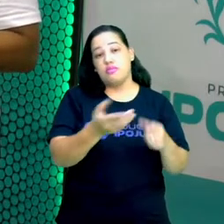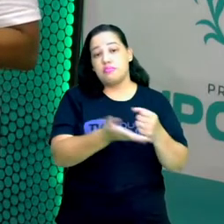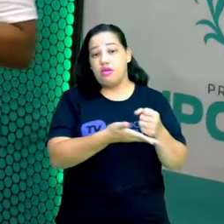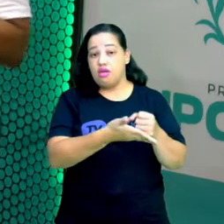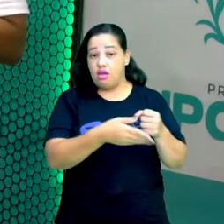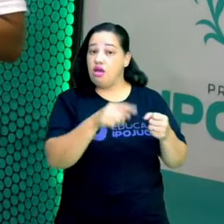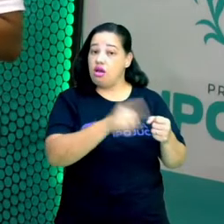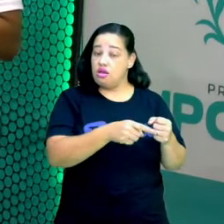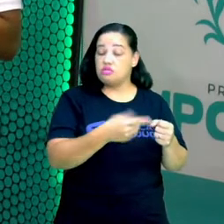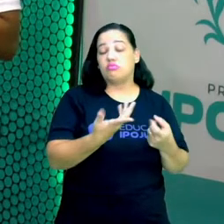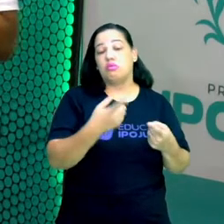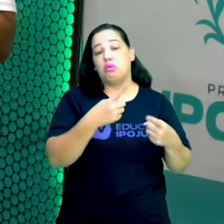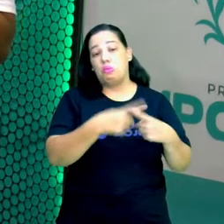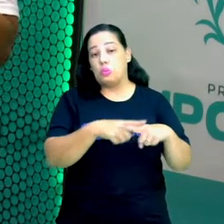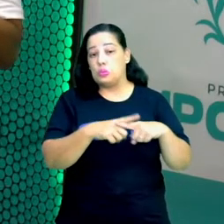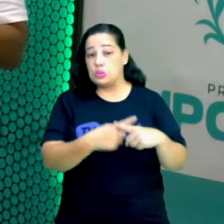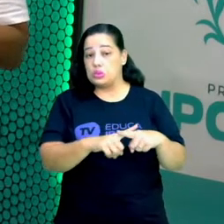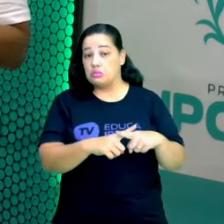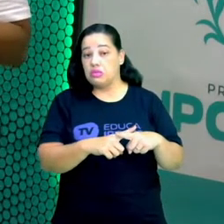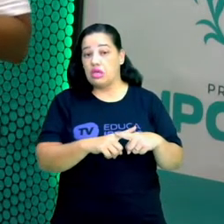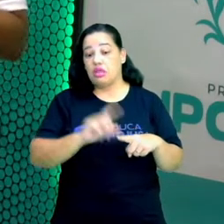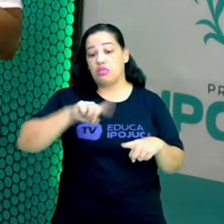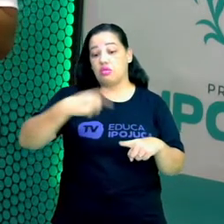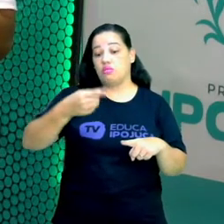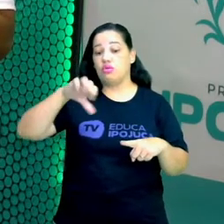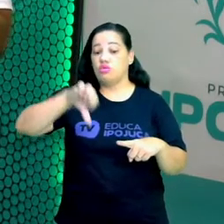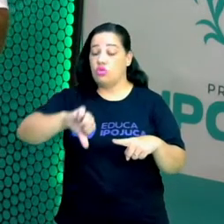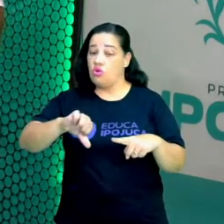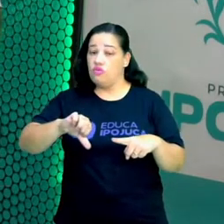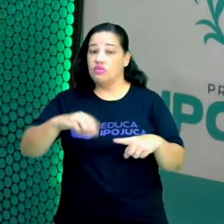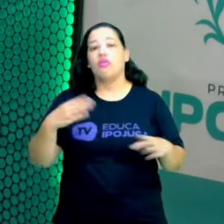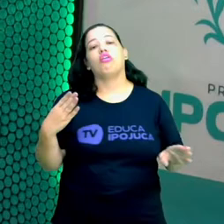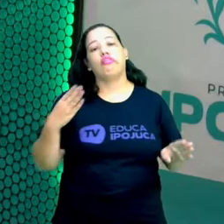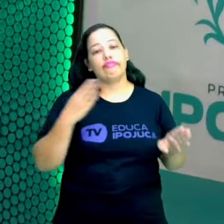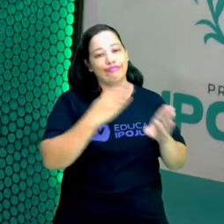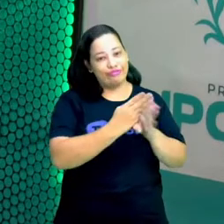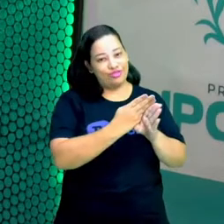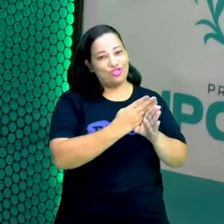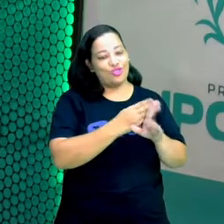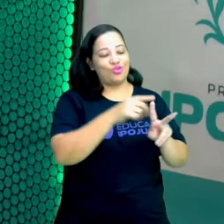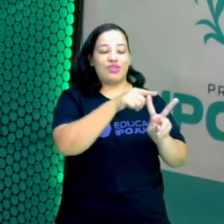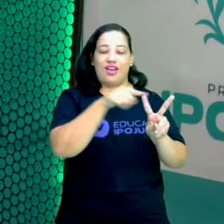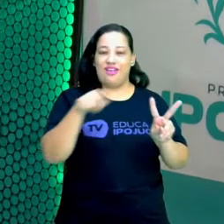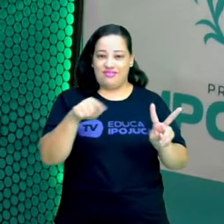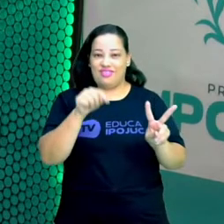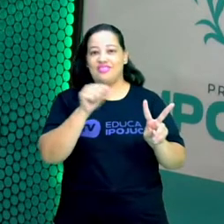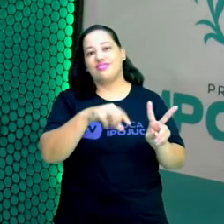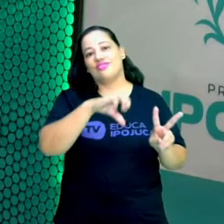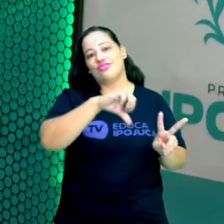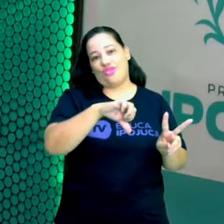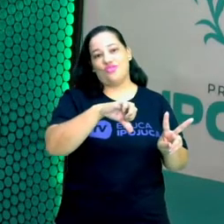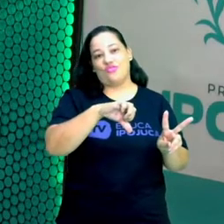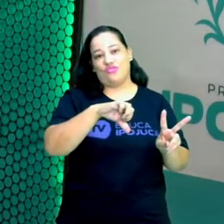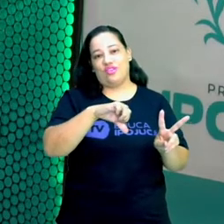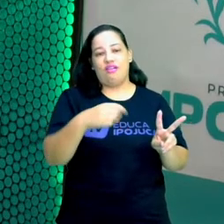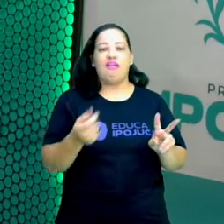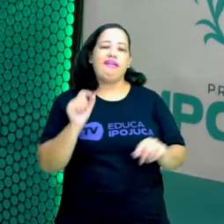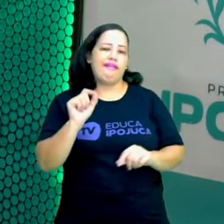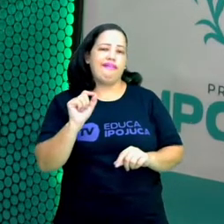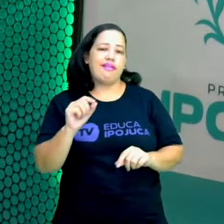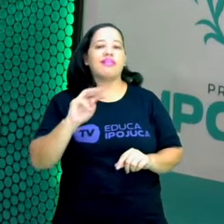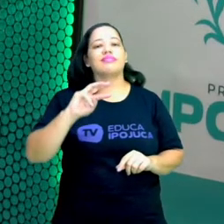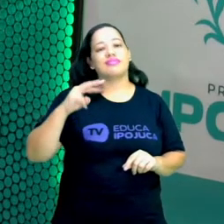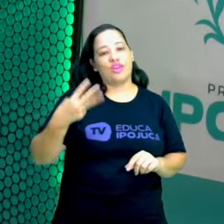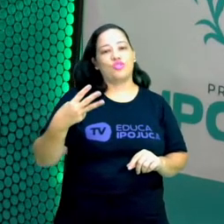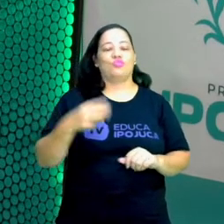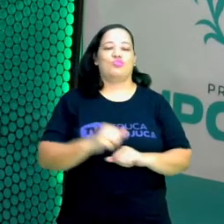9, então, descobrimos a raiz quadrada de 9, que é 3. E isso vai funcionar